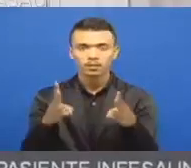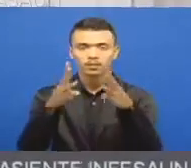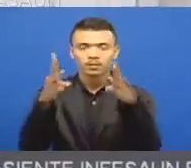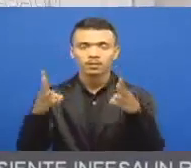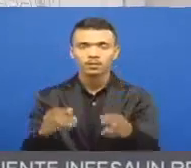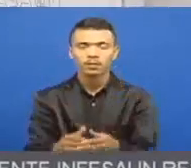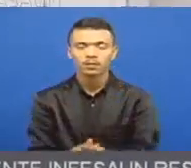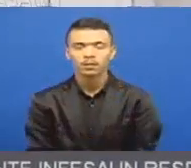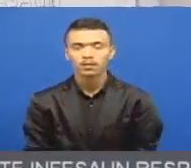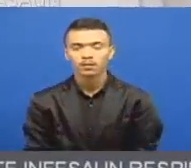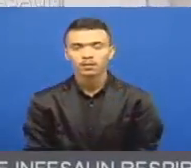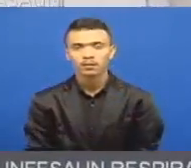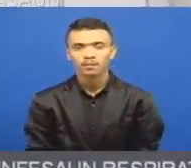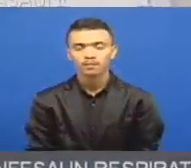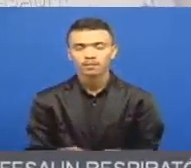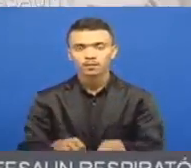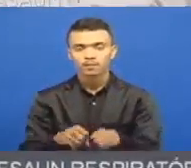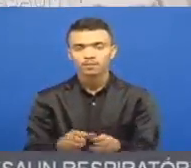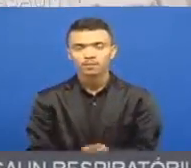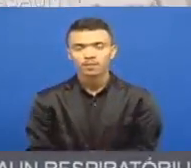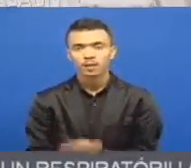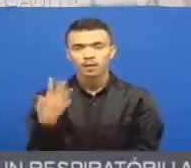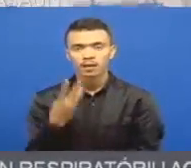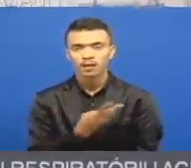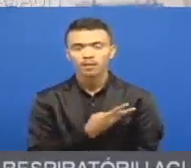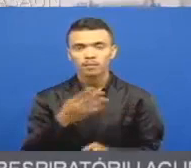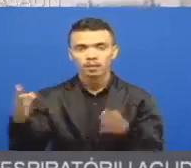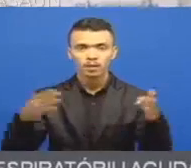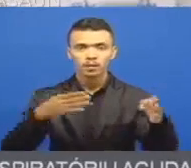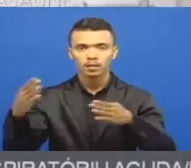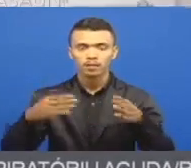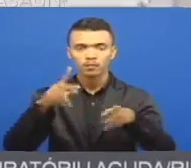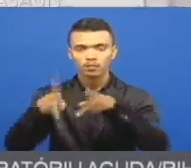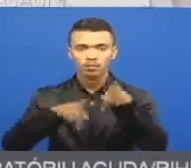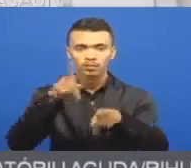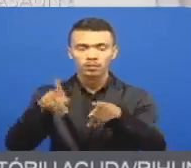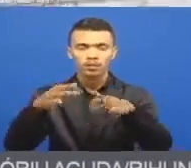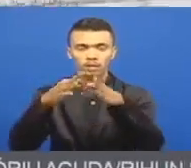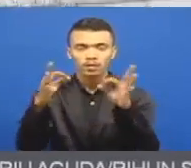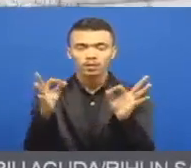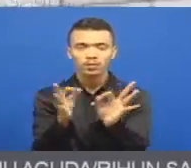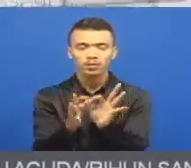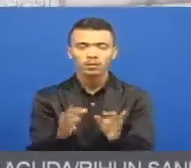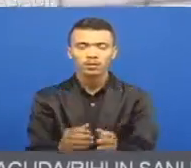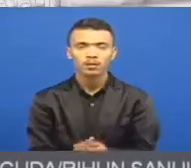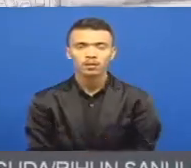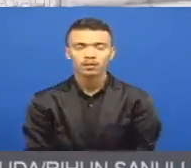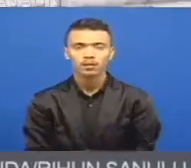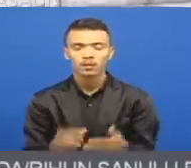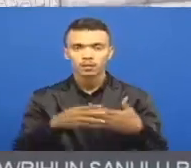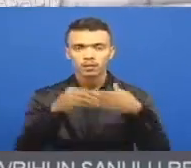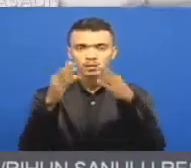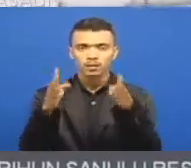hinda dana tapo serli me hare konsang dalang neve ami mobiliza komandar setiap hadian ami nia nai ulun cara